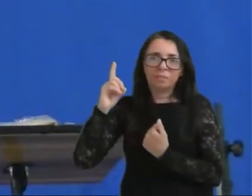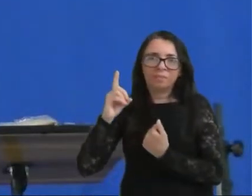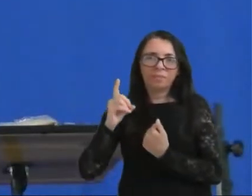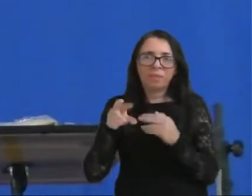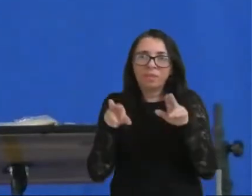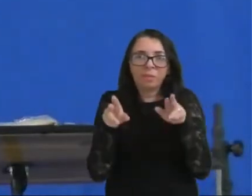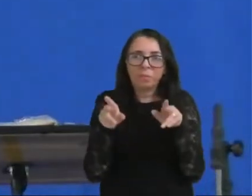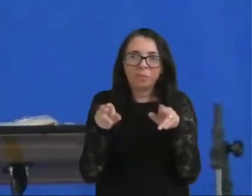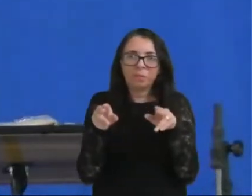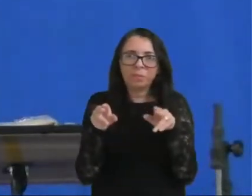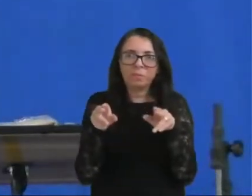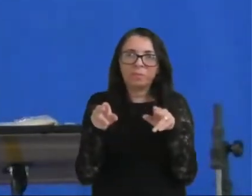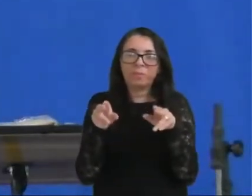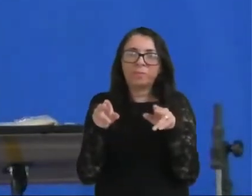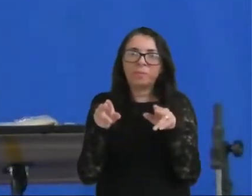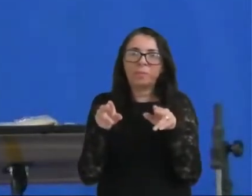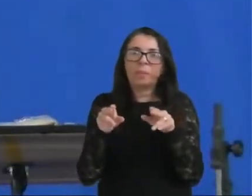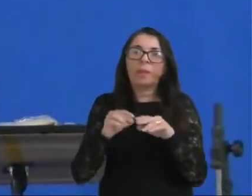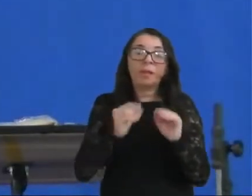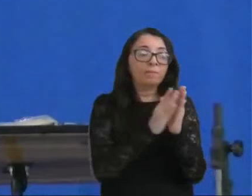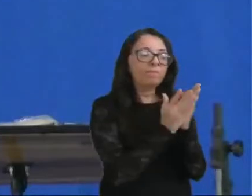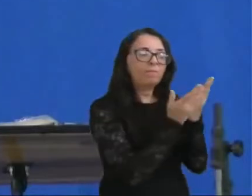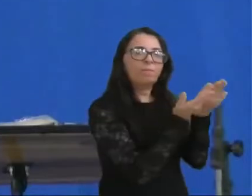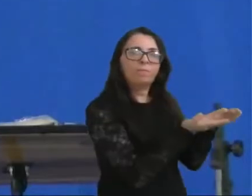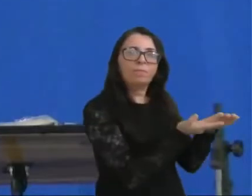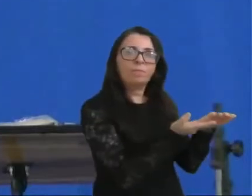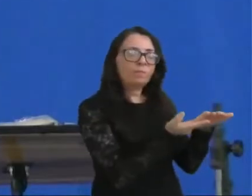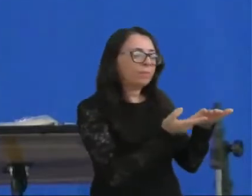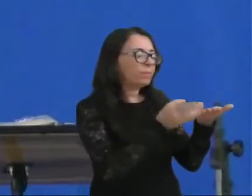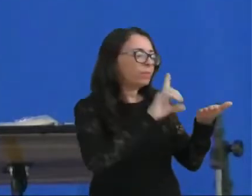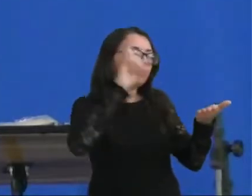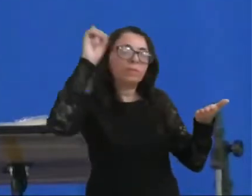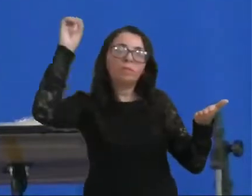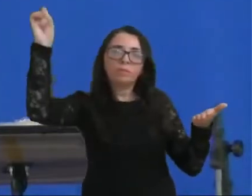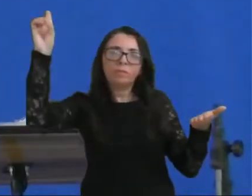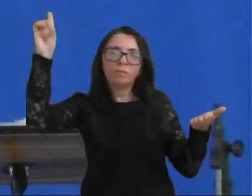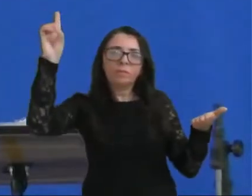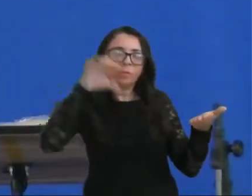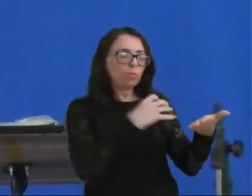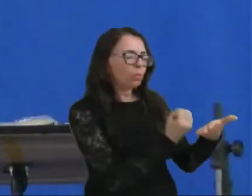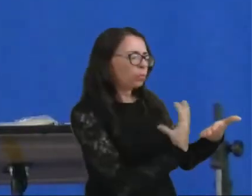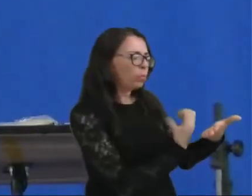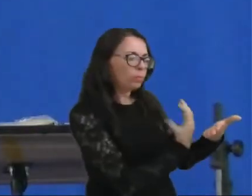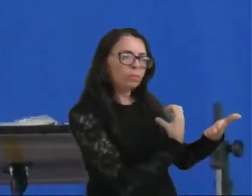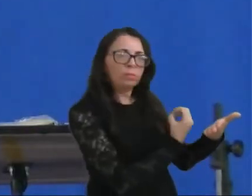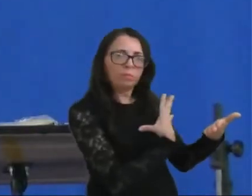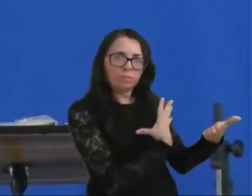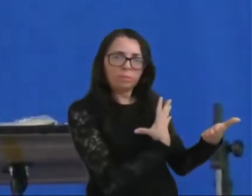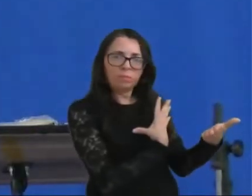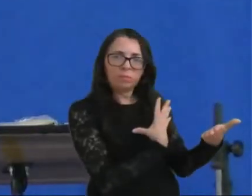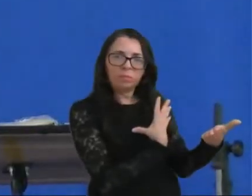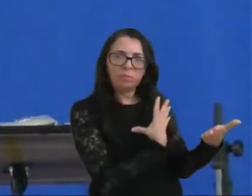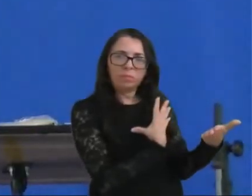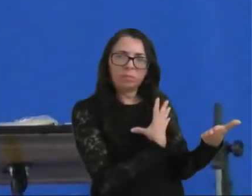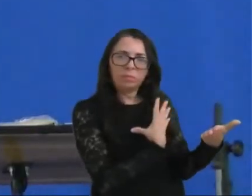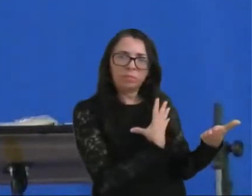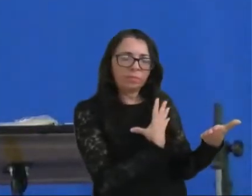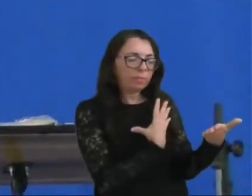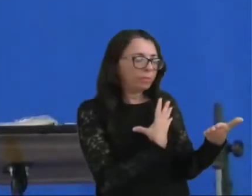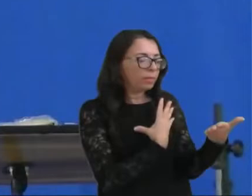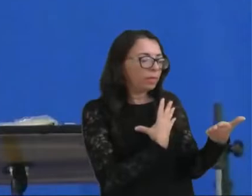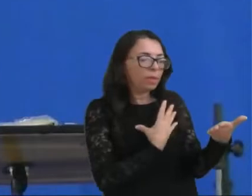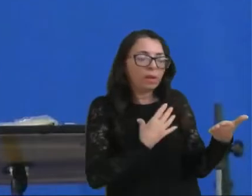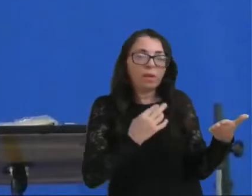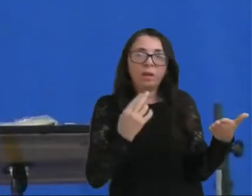da Ásia Menor, considerada uma porta de entrada para o continente. Éfeso era essa